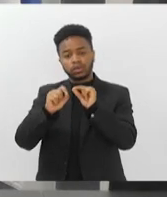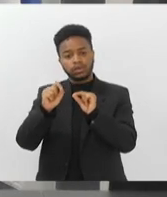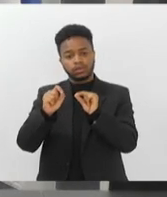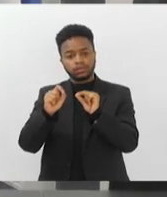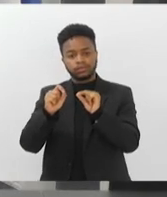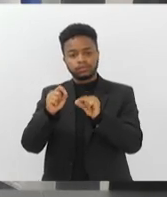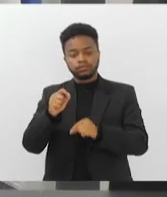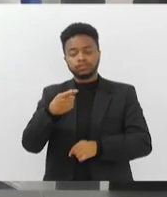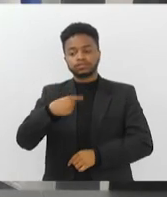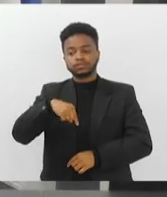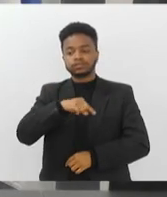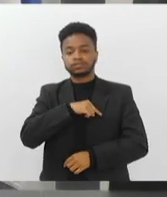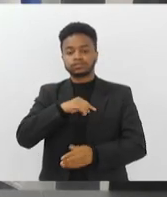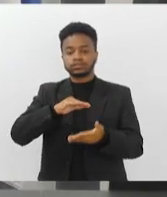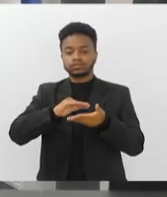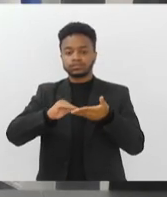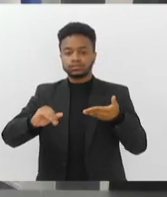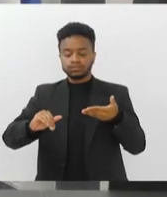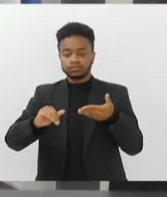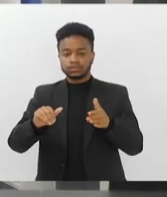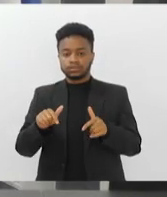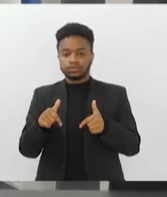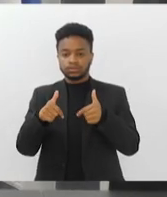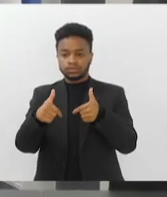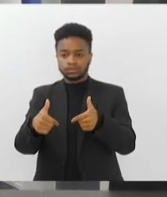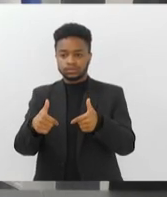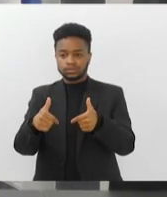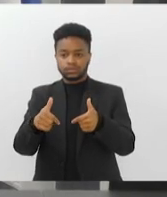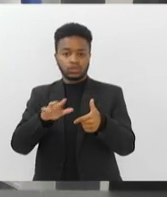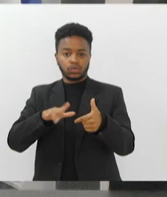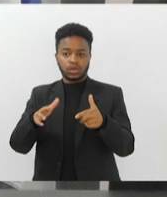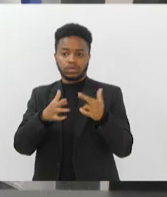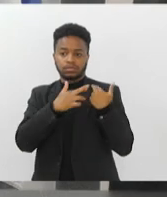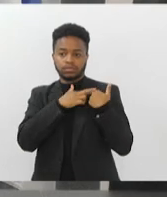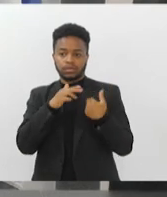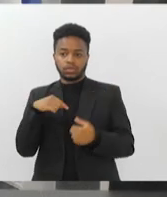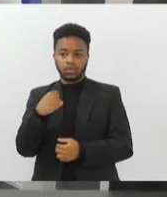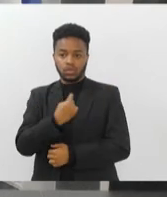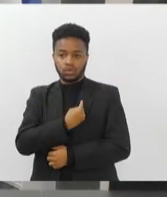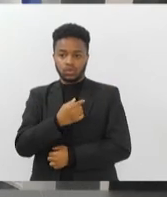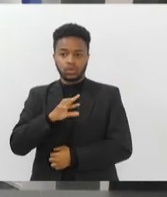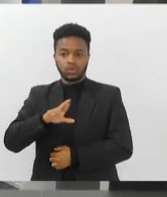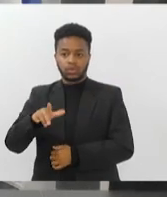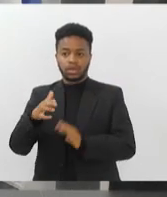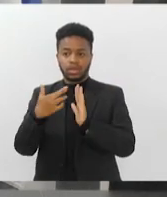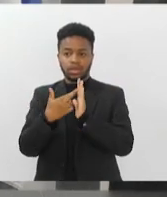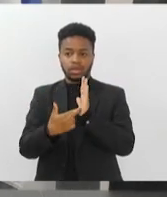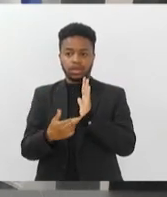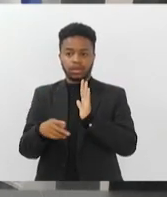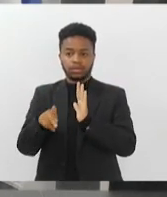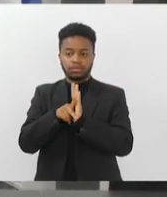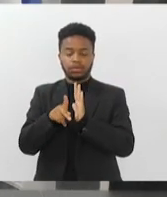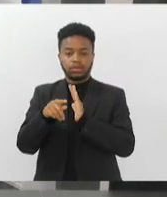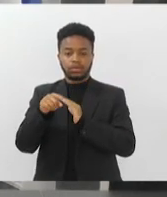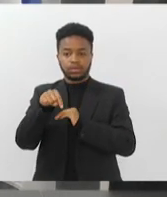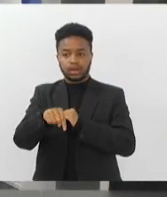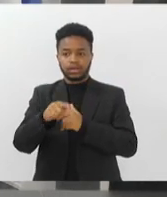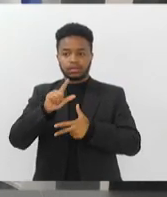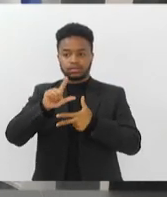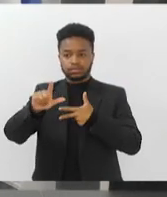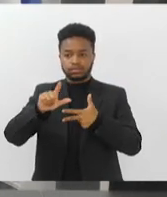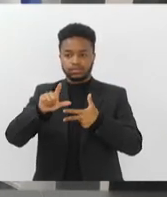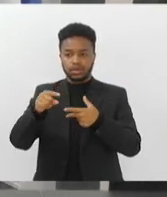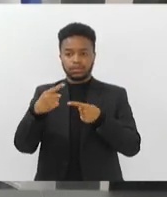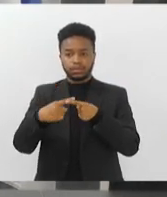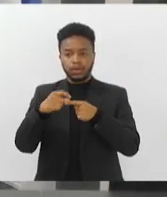gente revogar um ato que não é nosso, que não é do ordenamento, que foi produzido pelo Poder Legislativo. A